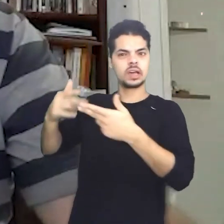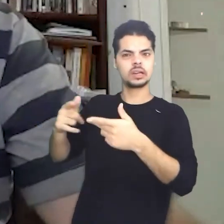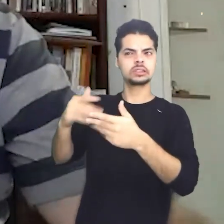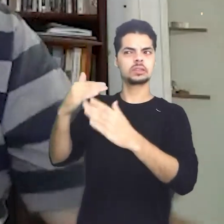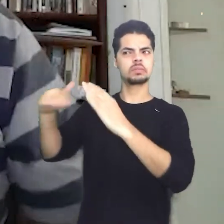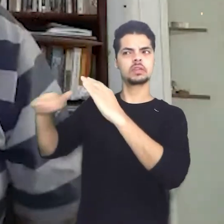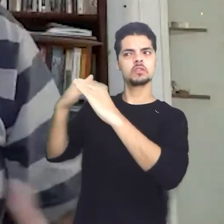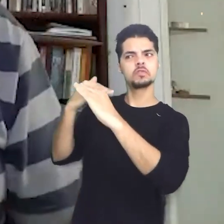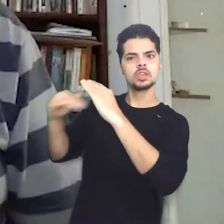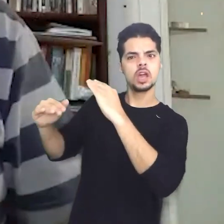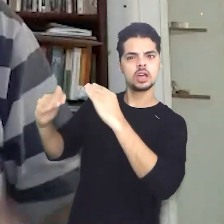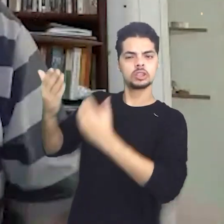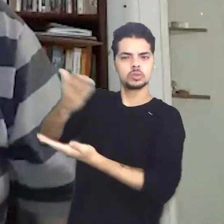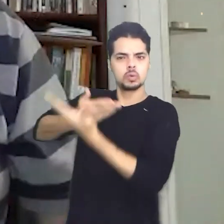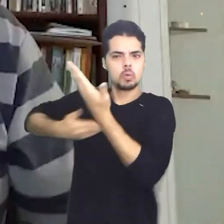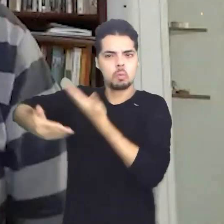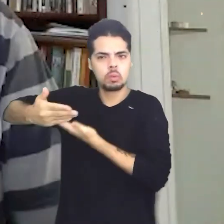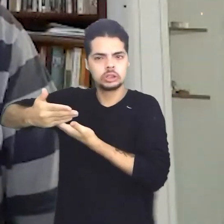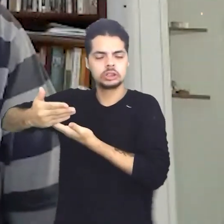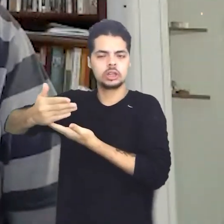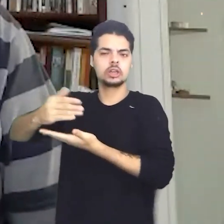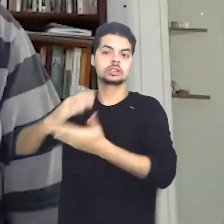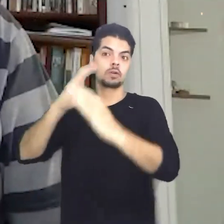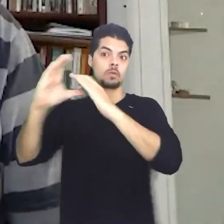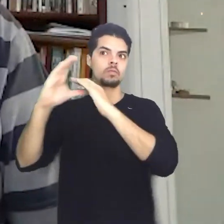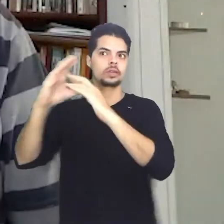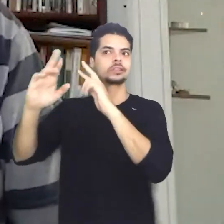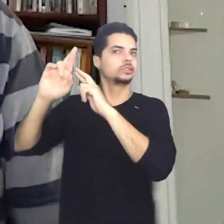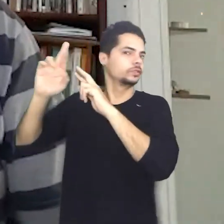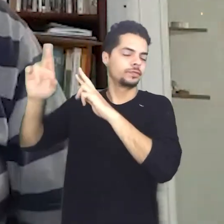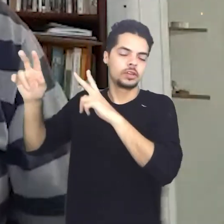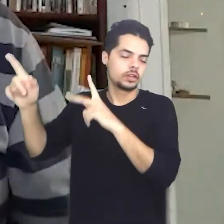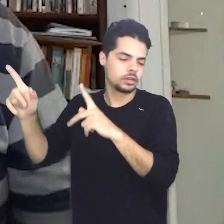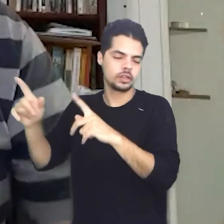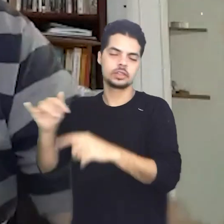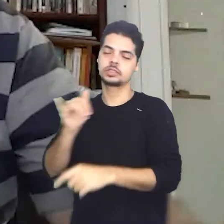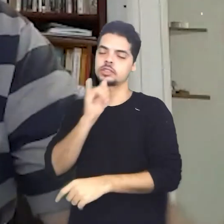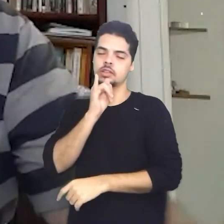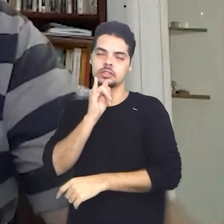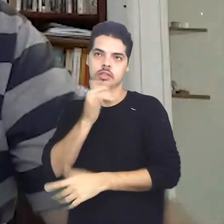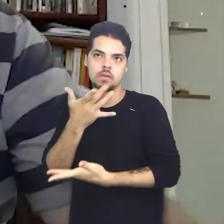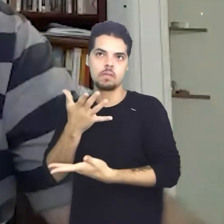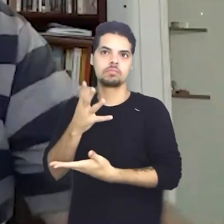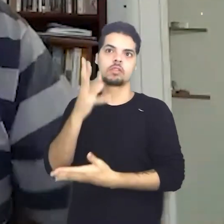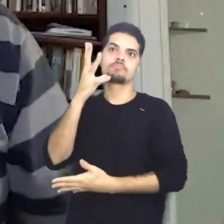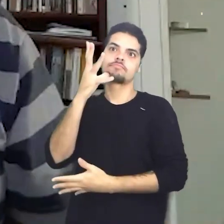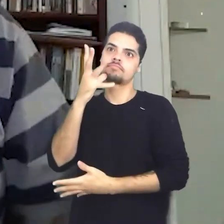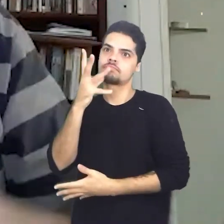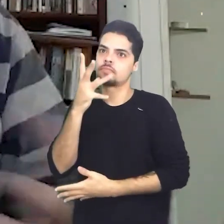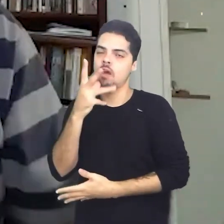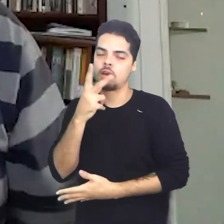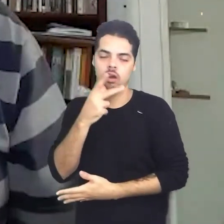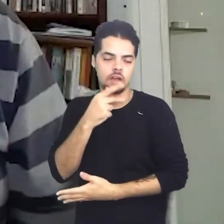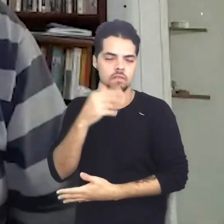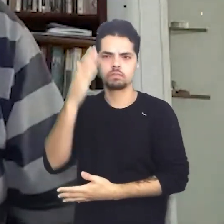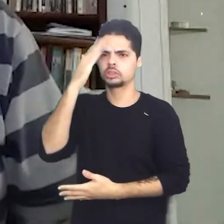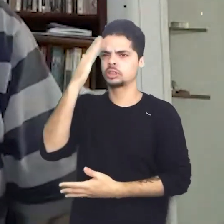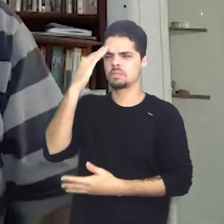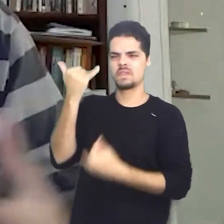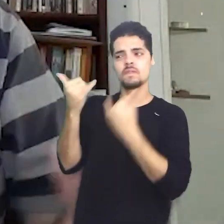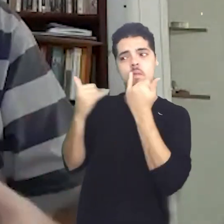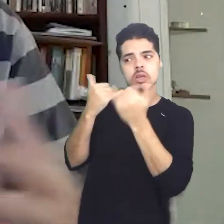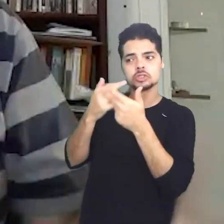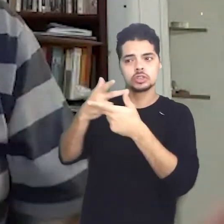após a chegada de esquadras enviadas deste Rio de Janeiro é claro que as comunicações da época eram muito diferentes